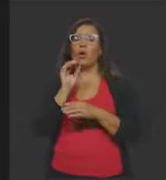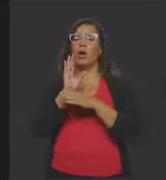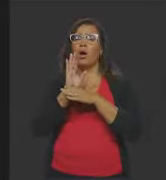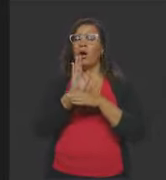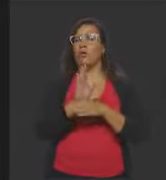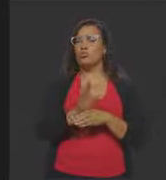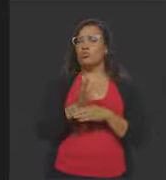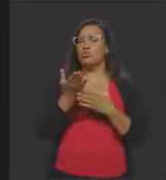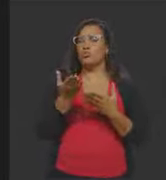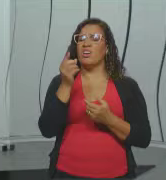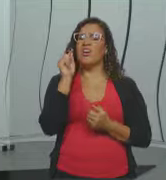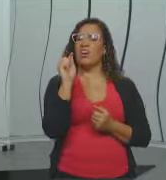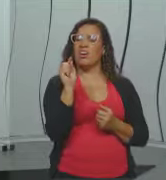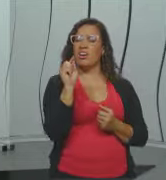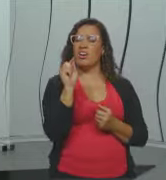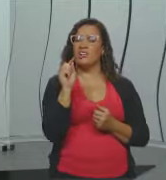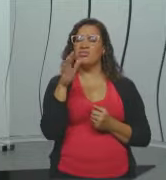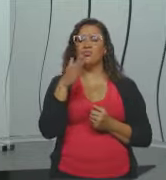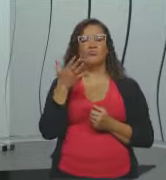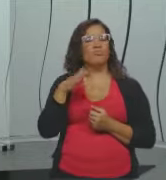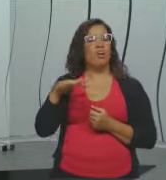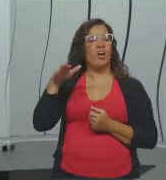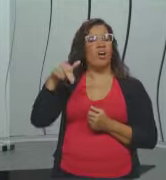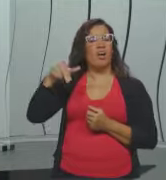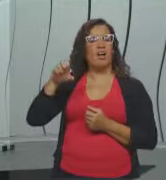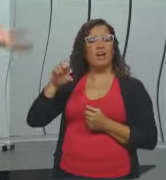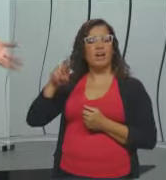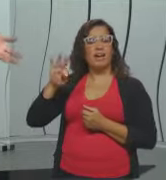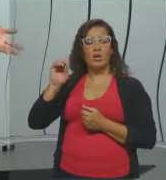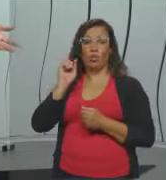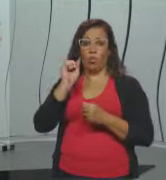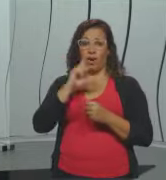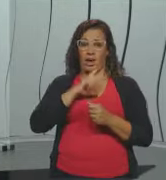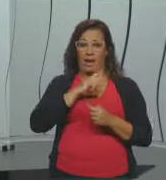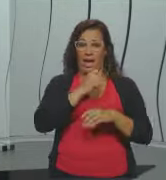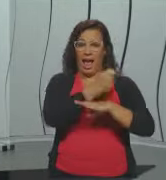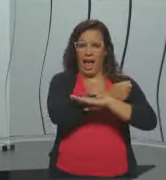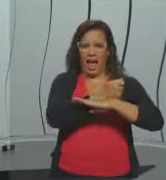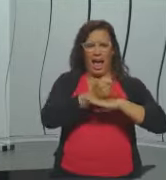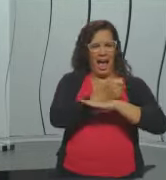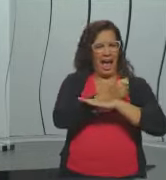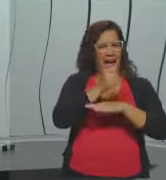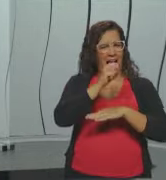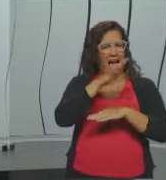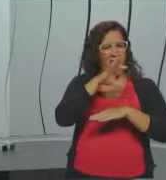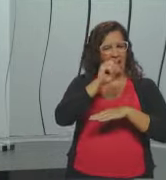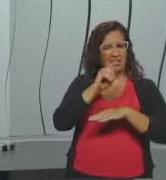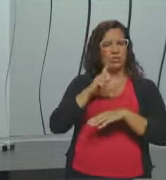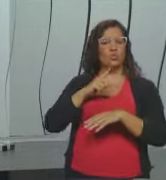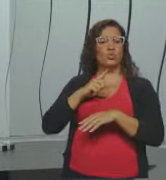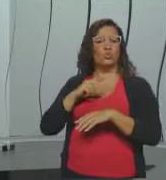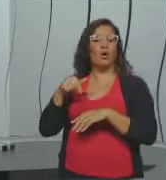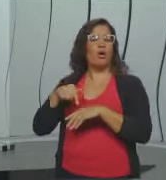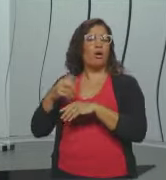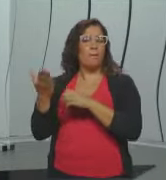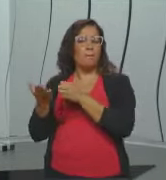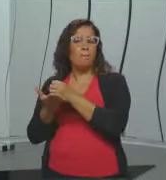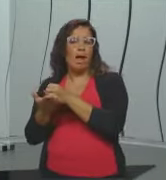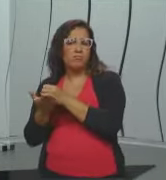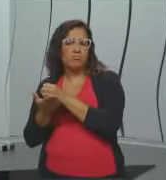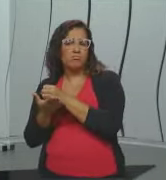neutro. O que é isso, um ambiente neutro? É um ambiente que não é nem ácido e nem básico. E assim é o ambiente da nossa